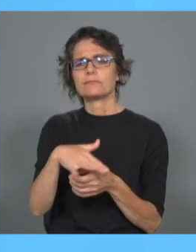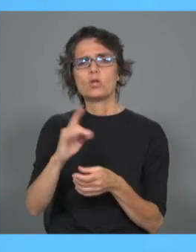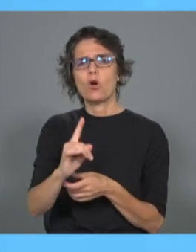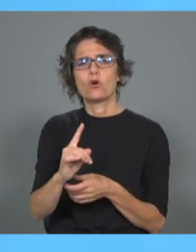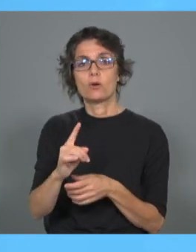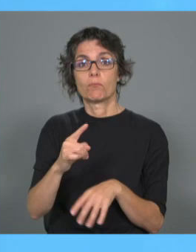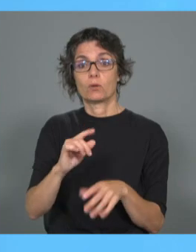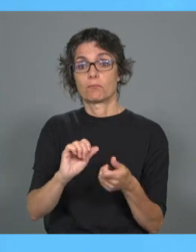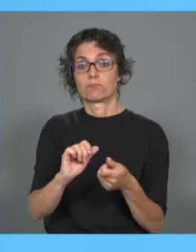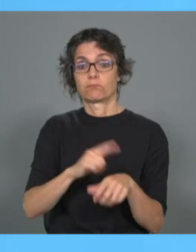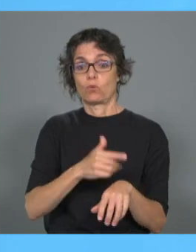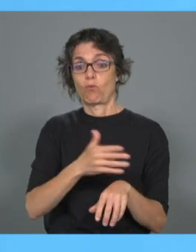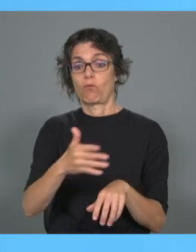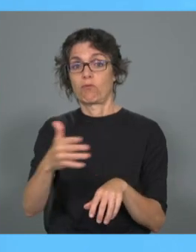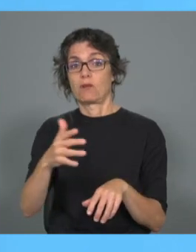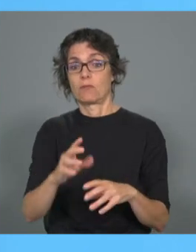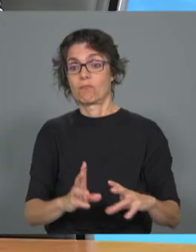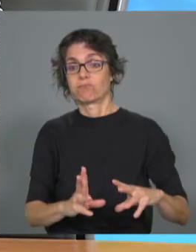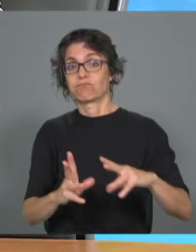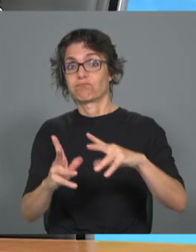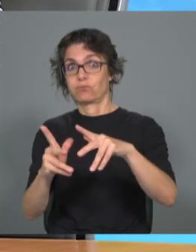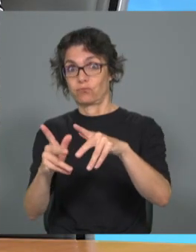épocas mudam, não é? Há evoluções